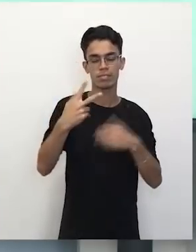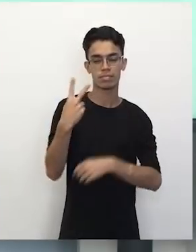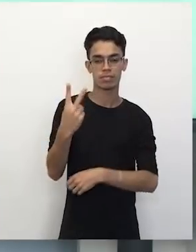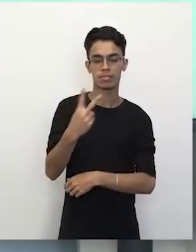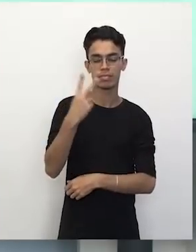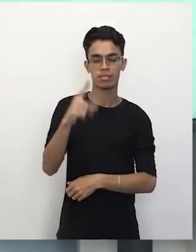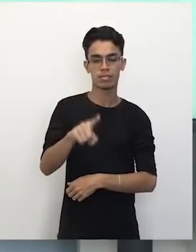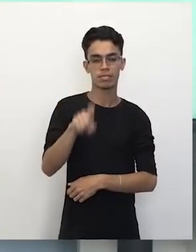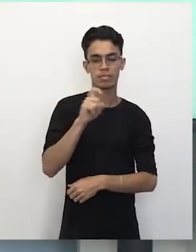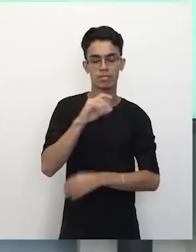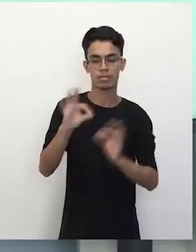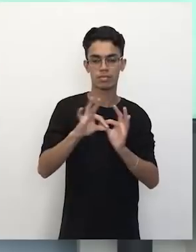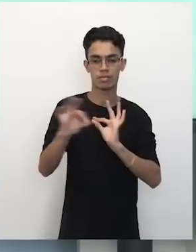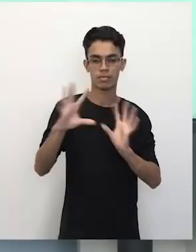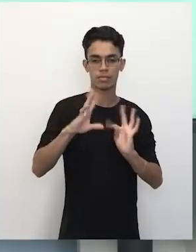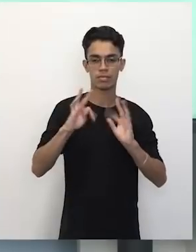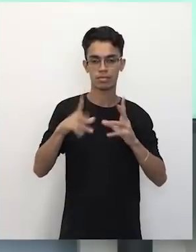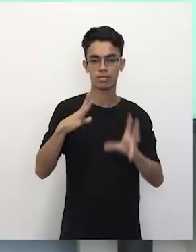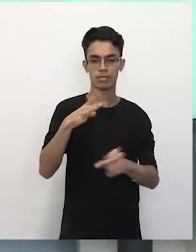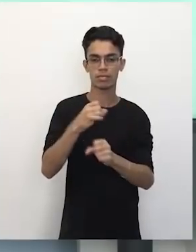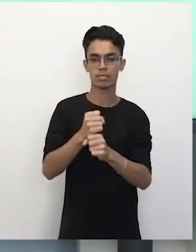x, quanto é o percurso total.